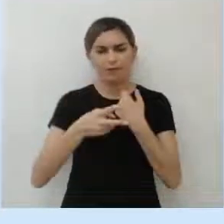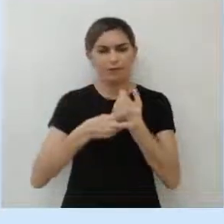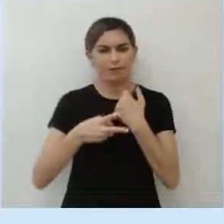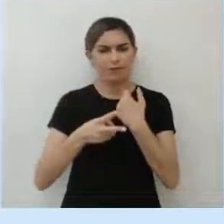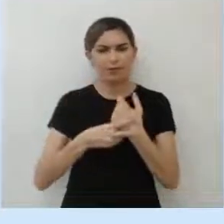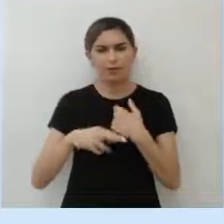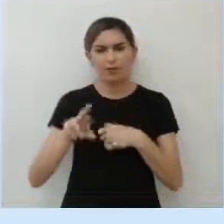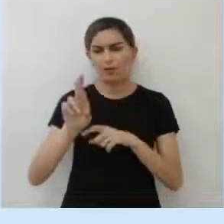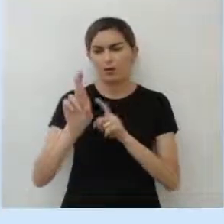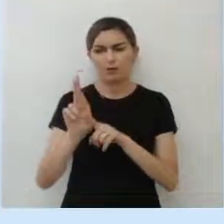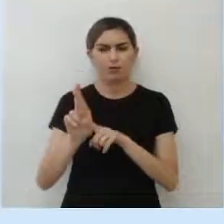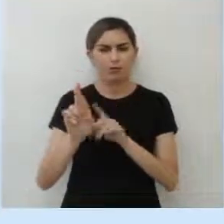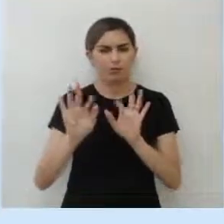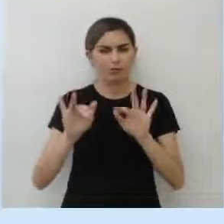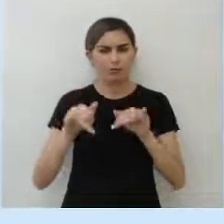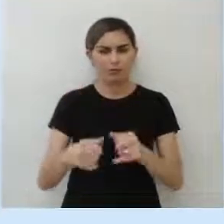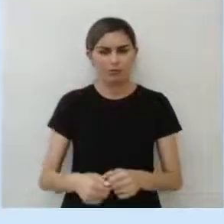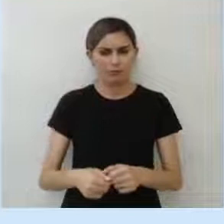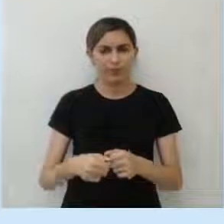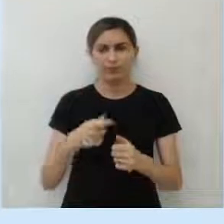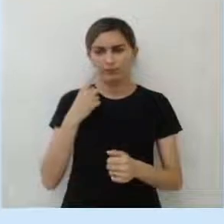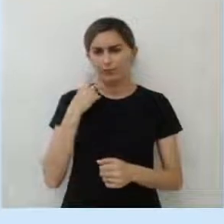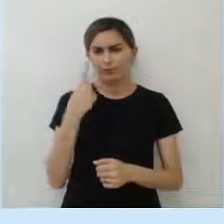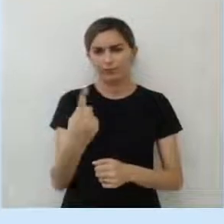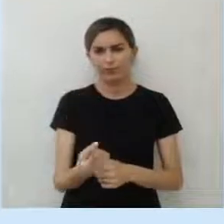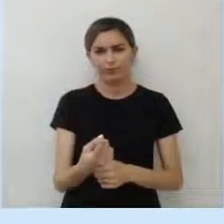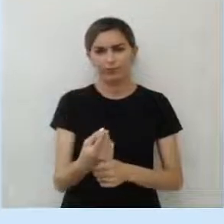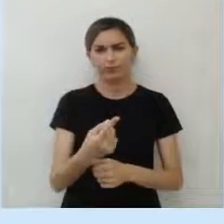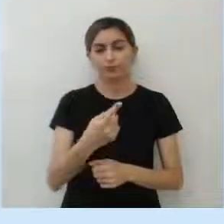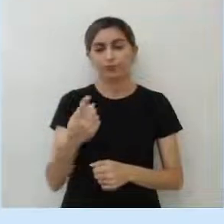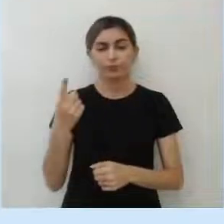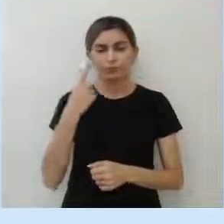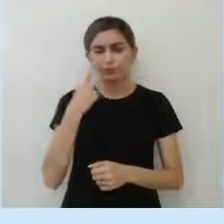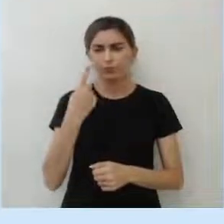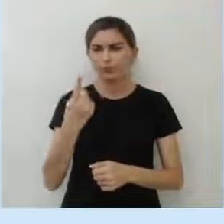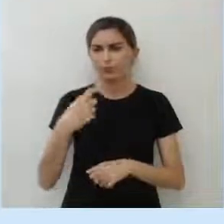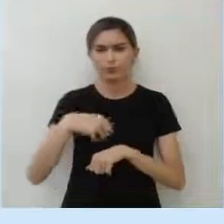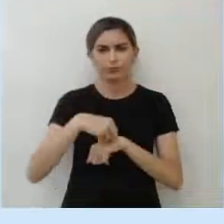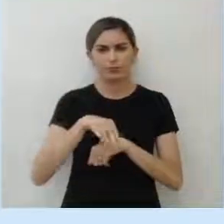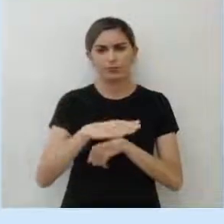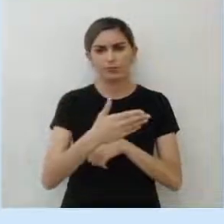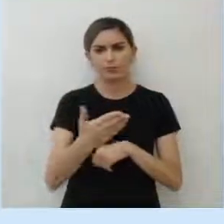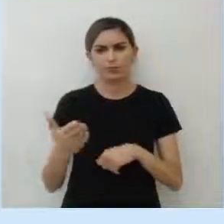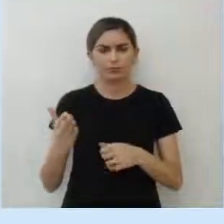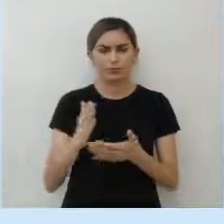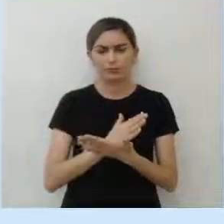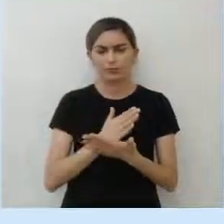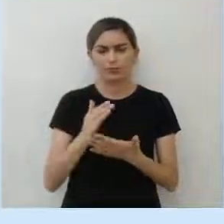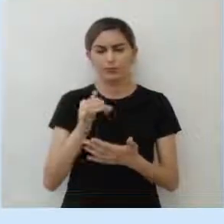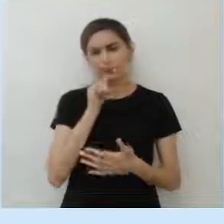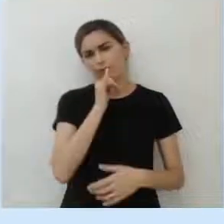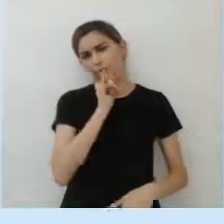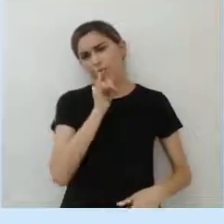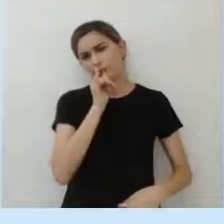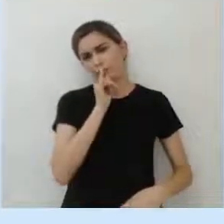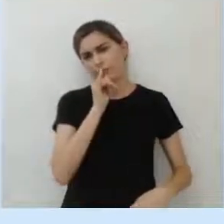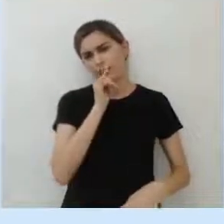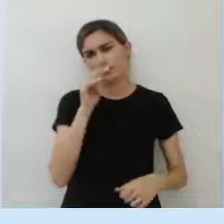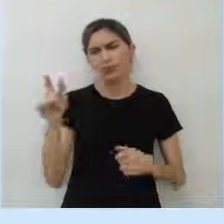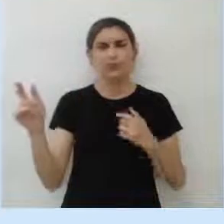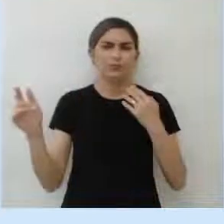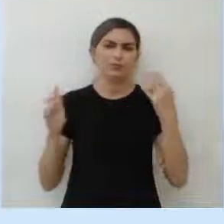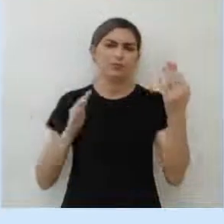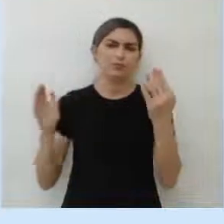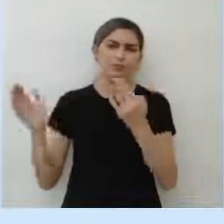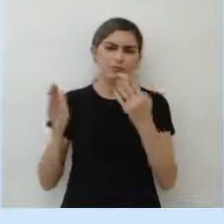com R no final. Então, veja só. Trouxe aí para vocês alguns exemplos para a gente poder